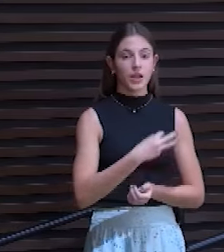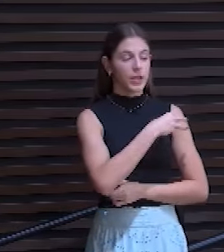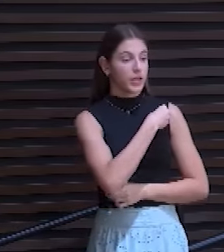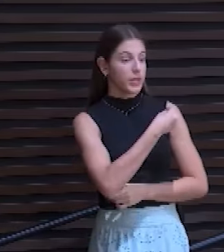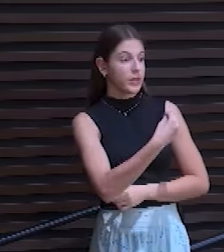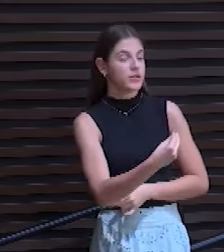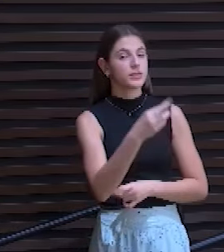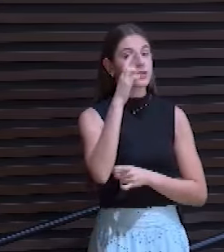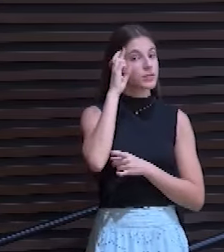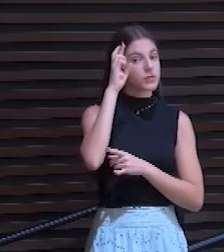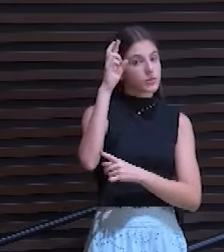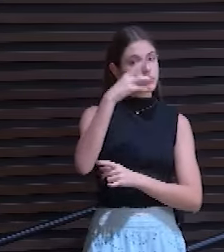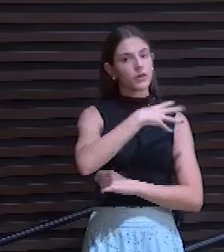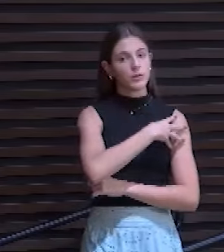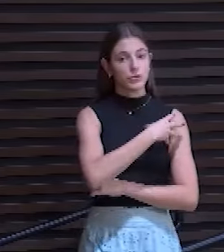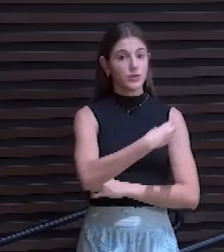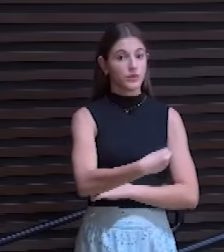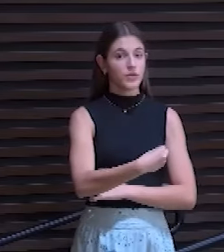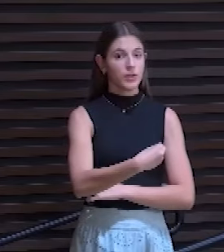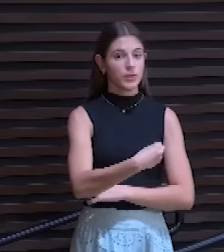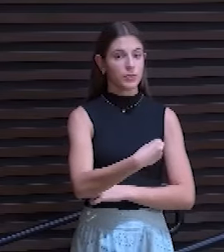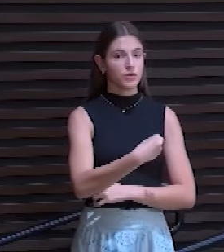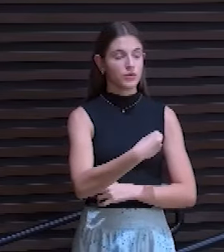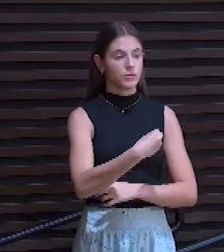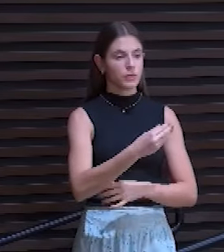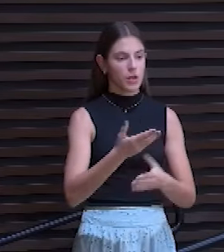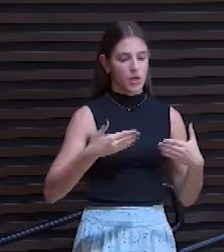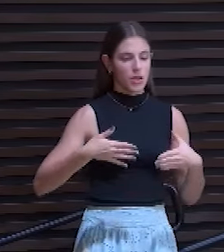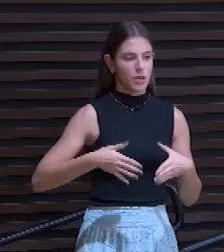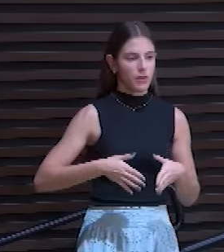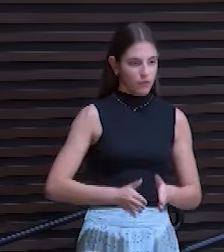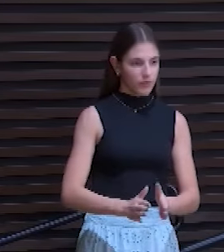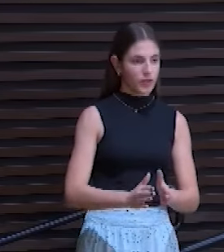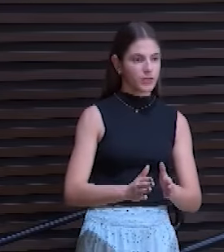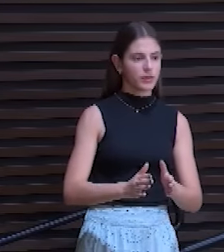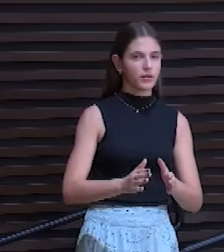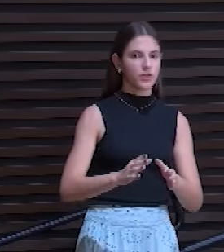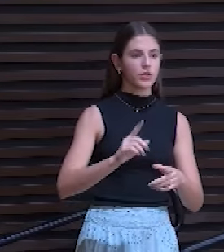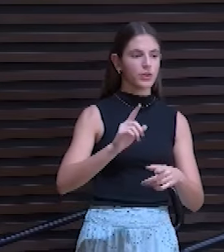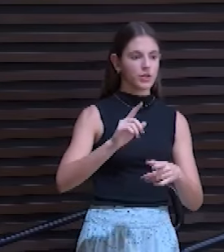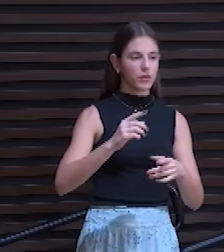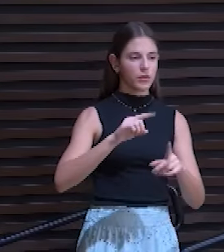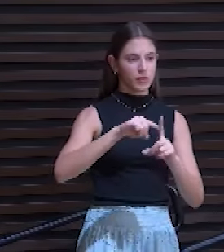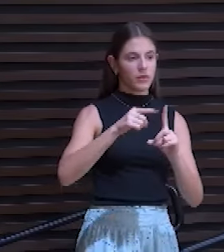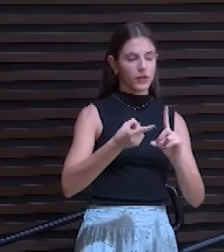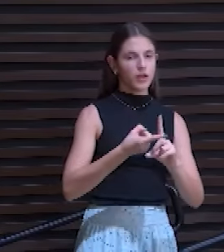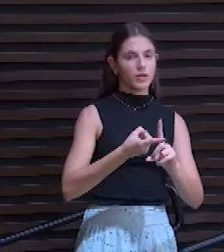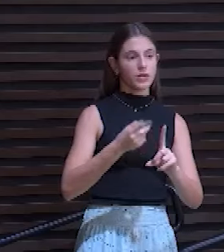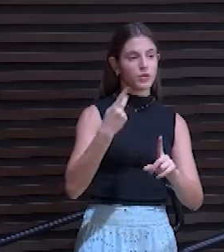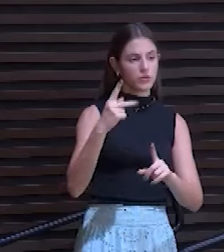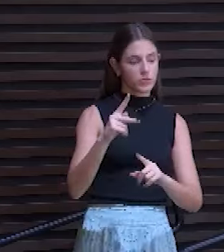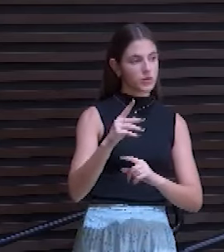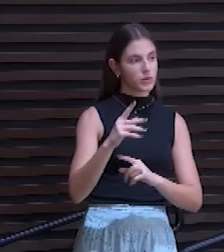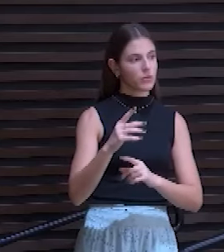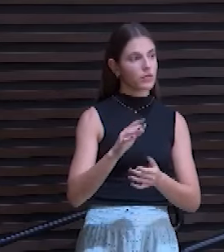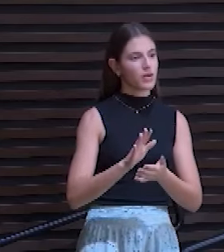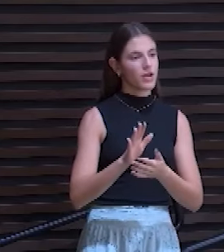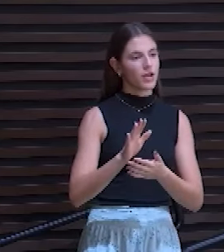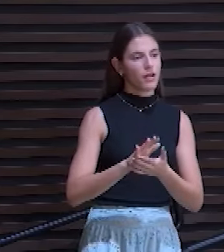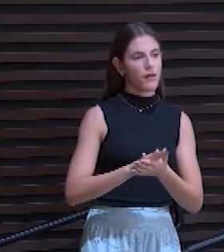Herança do Senhor são os filhos, o fruto do seu ventre, o seu galardão. Você sabe a palavra herança, o que